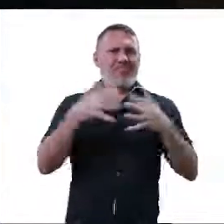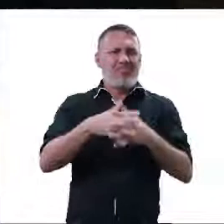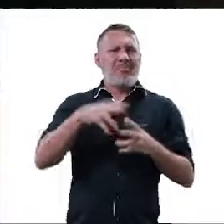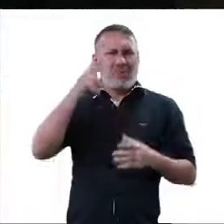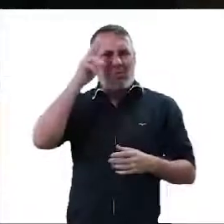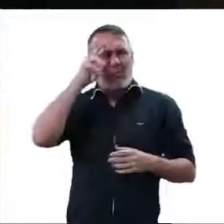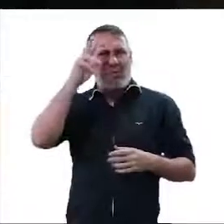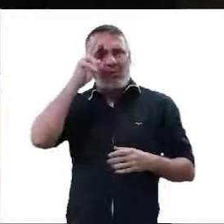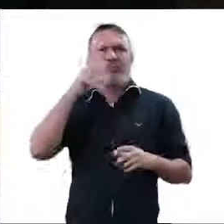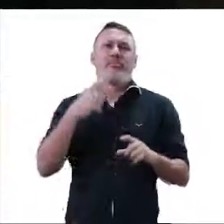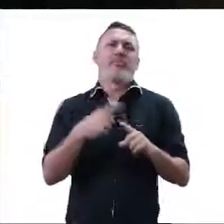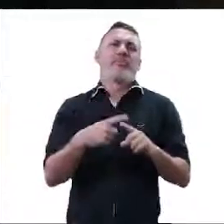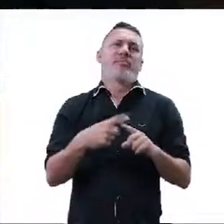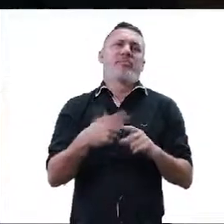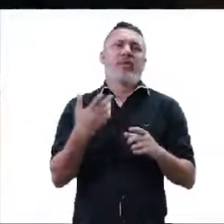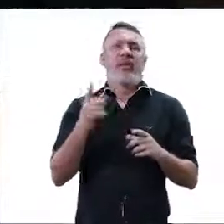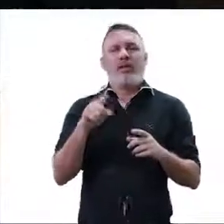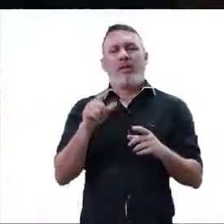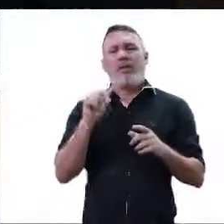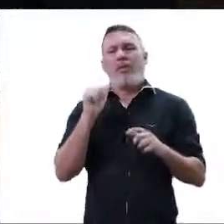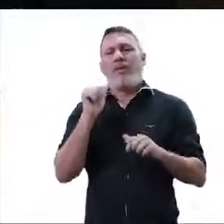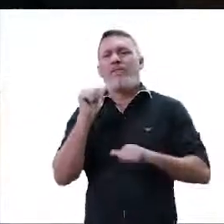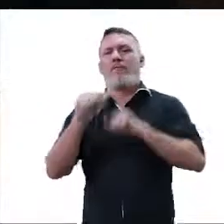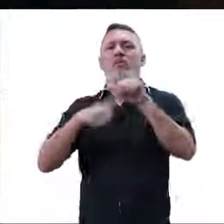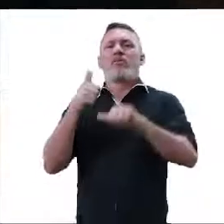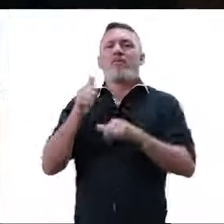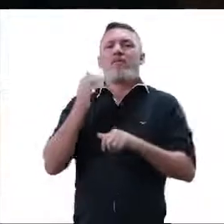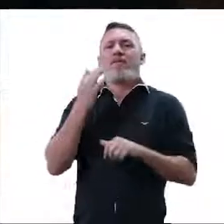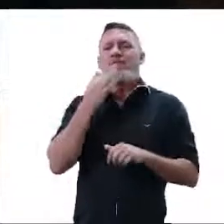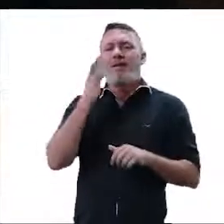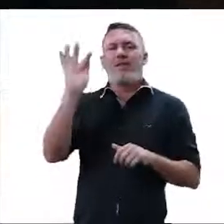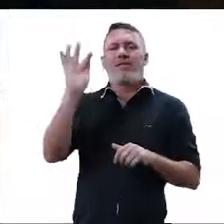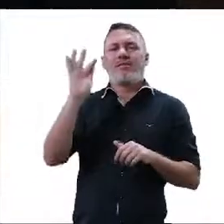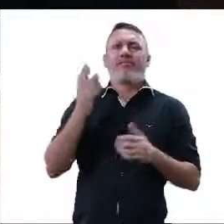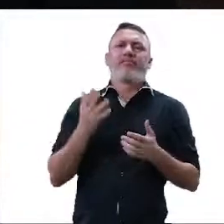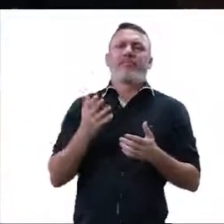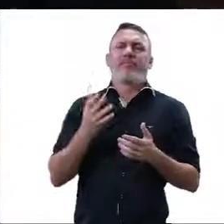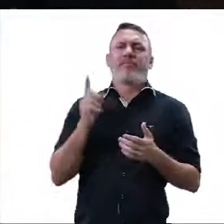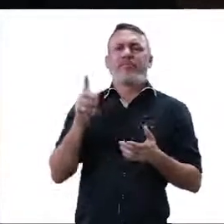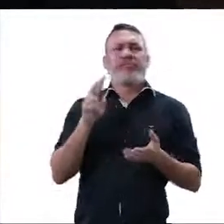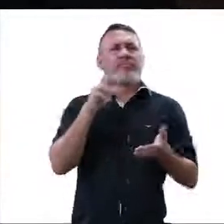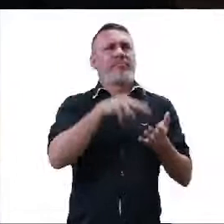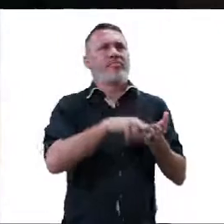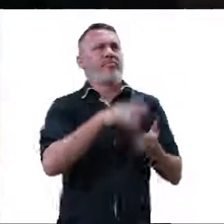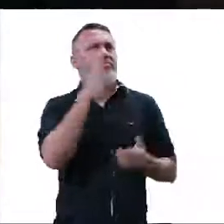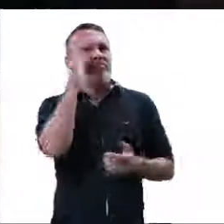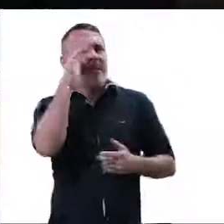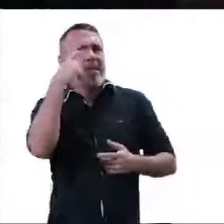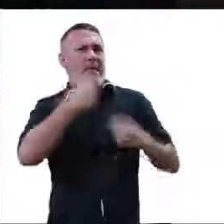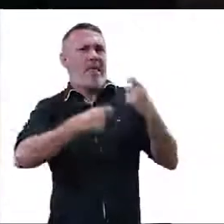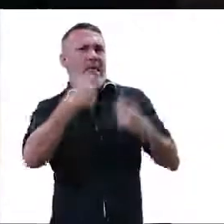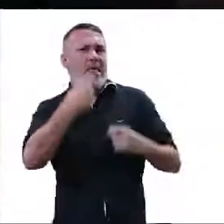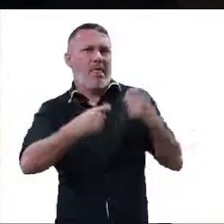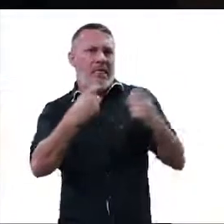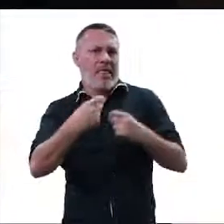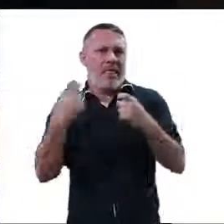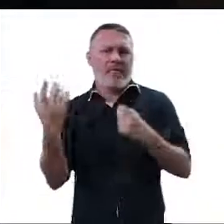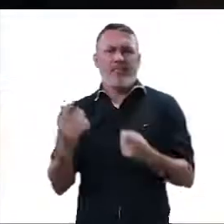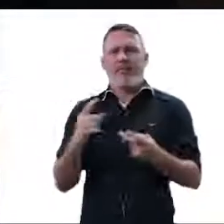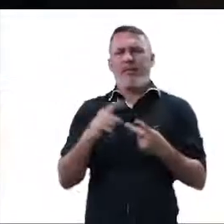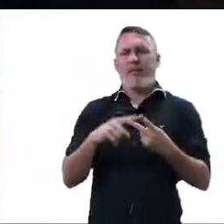isso? Aqui é o penúltimo ano da Revolução Francesa, ele vai pegar as guerras napoleônicas, vai pegar